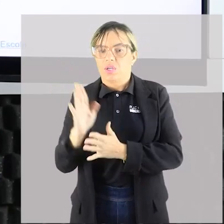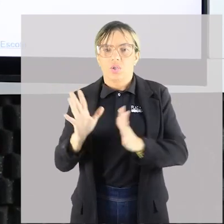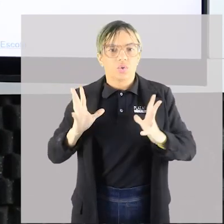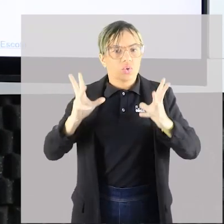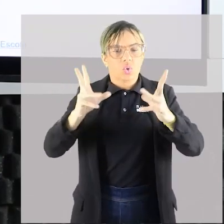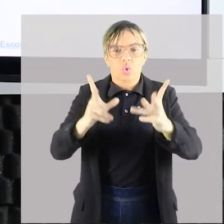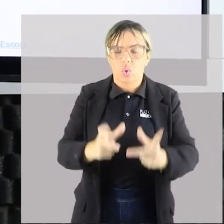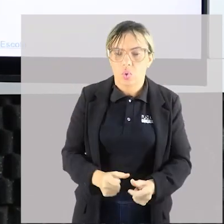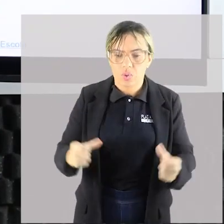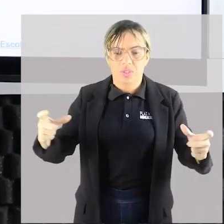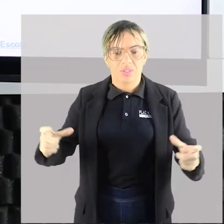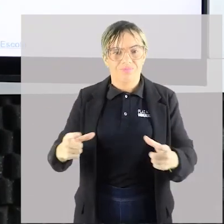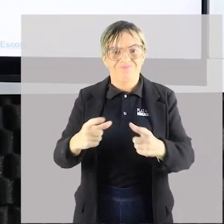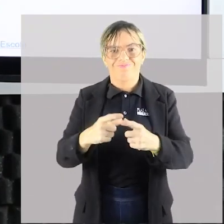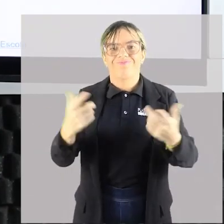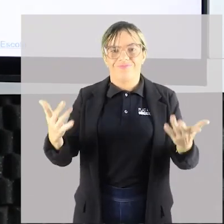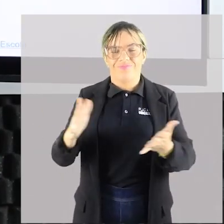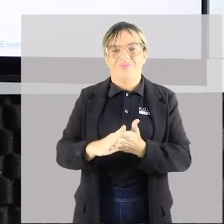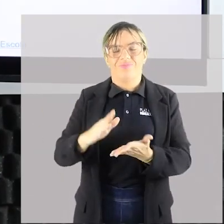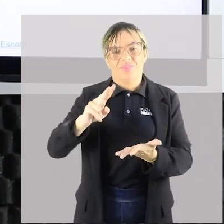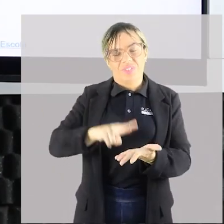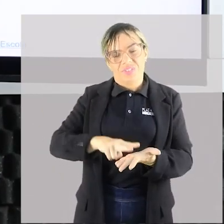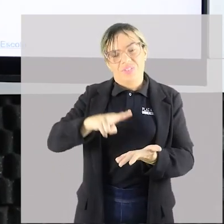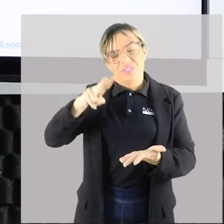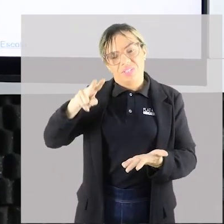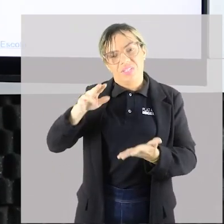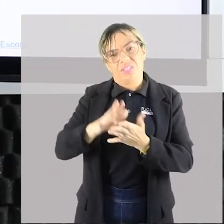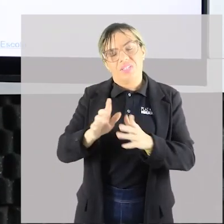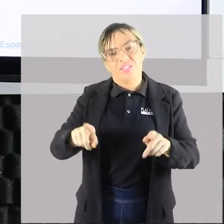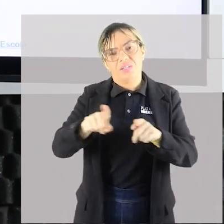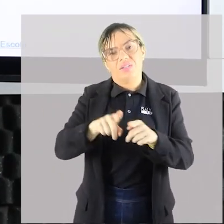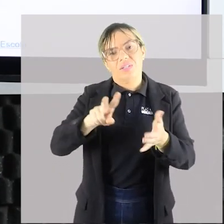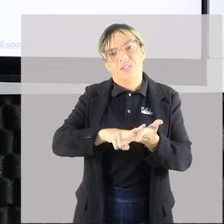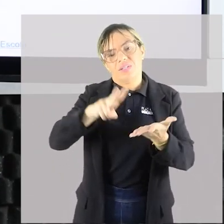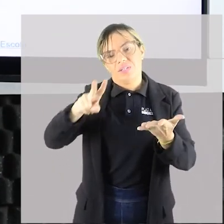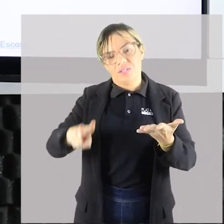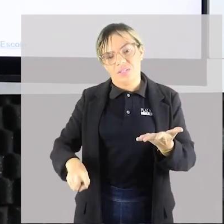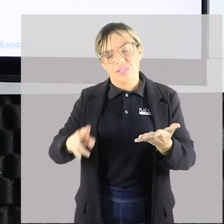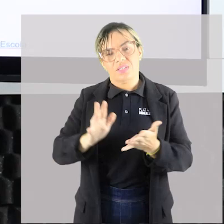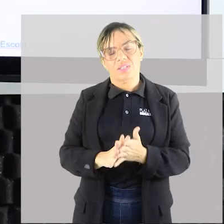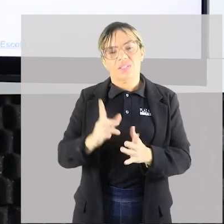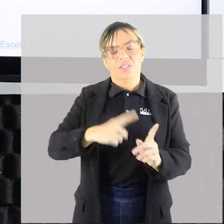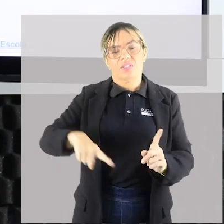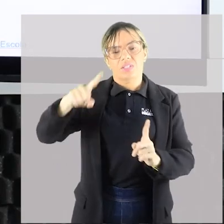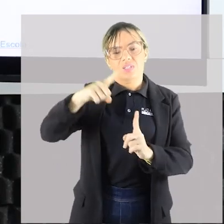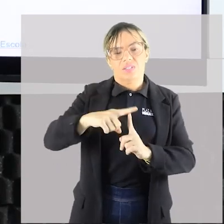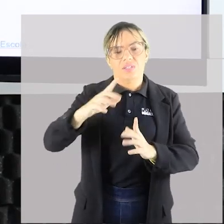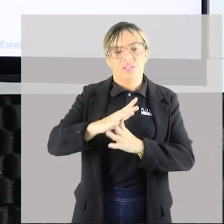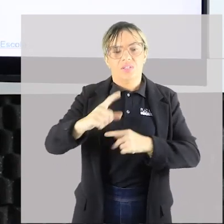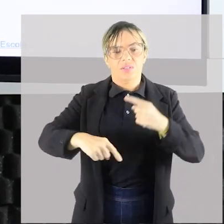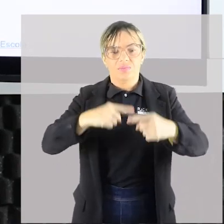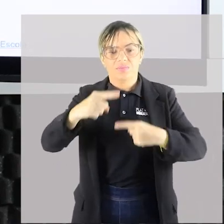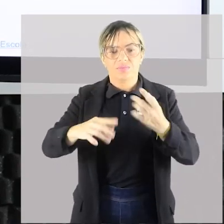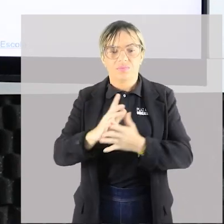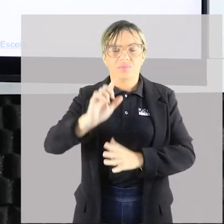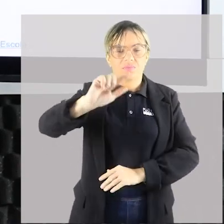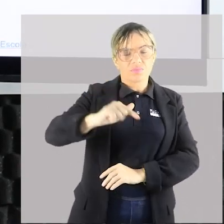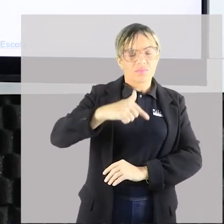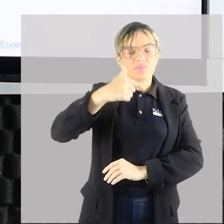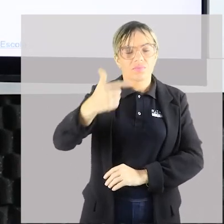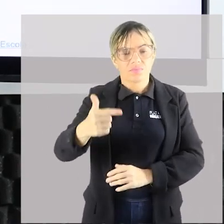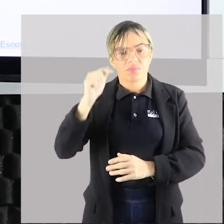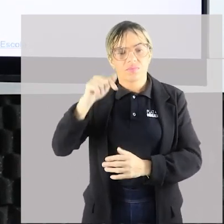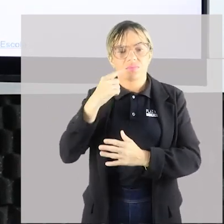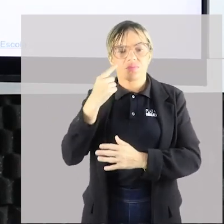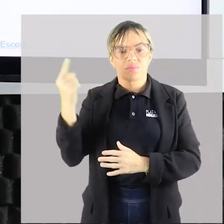certo? Então, existem aí, né, vantagens e desvantagens nesse tipo de reprodução. Essa próxima reprodução que eu estou